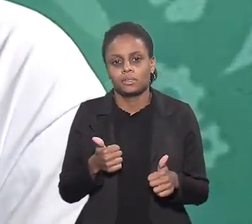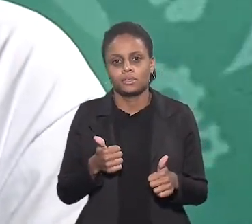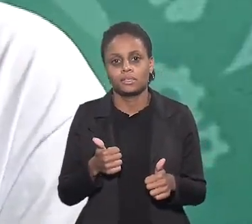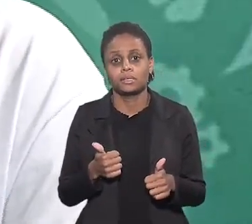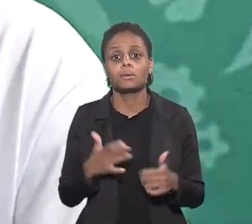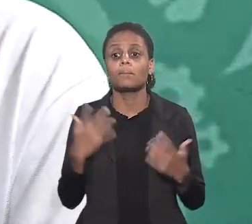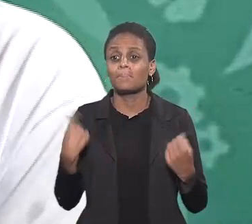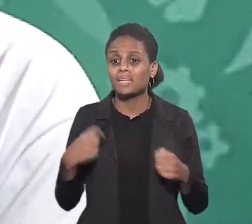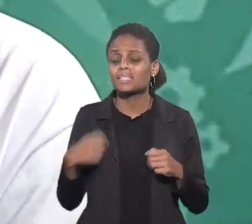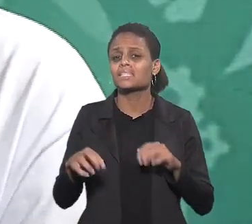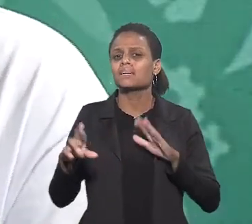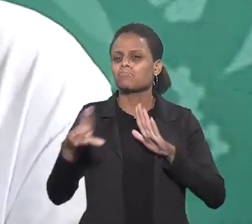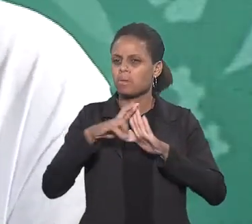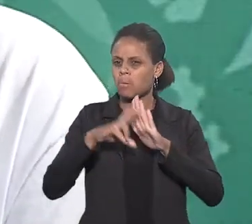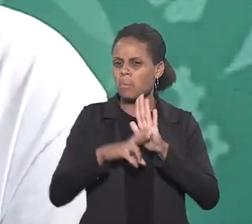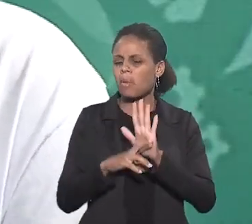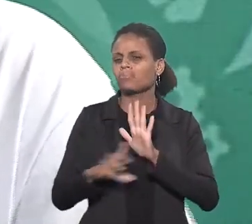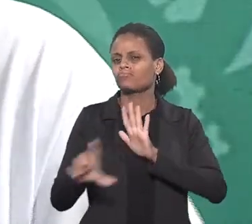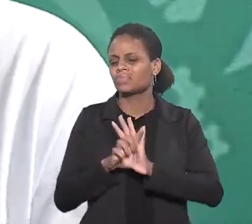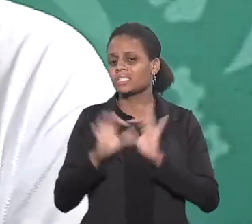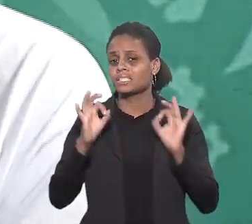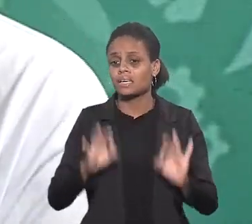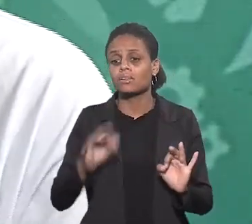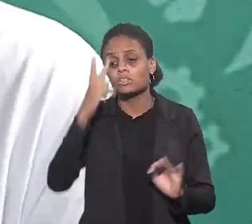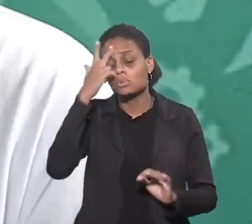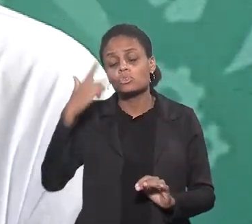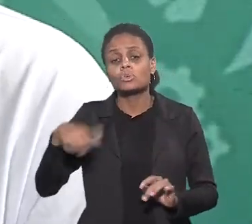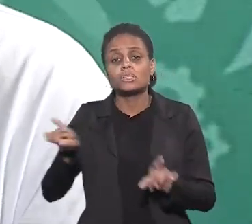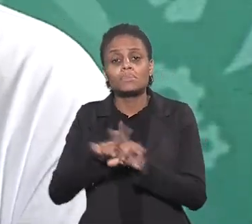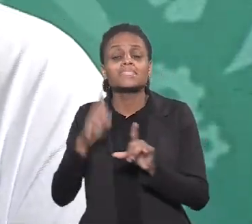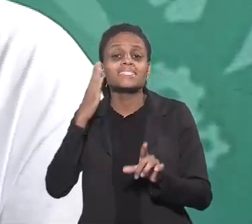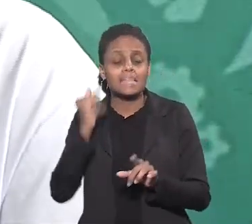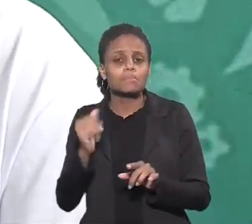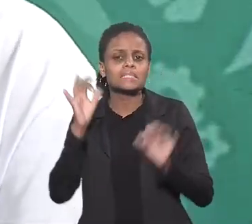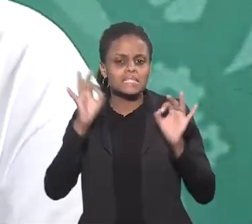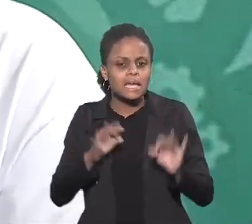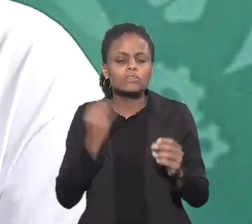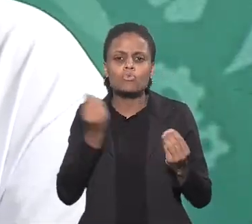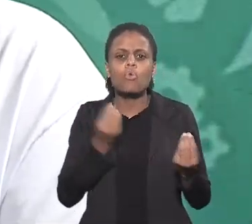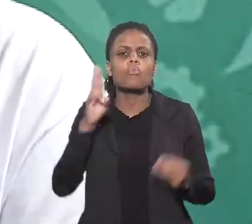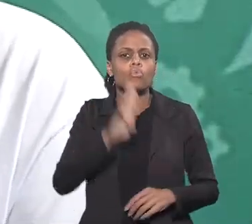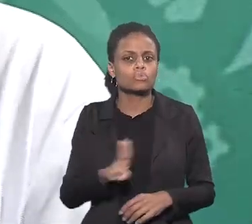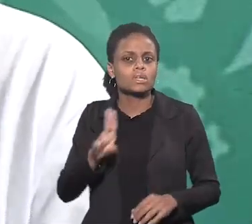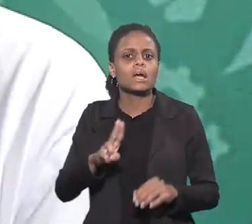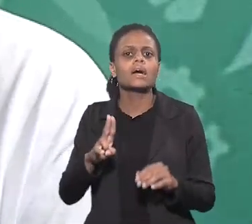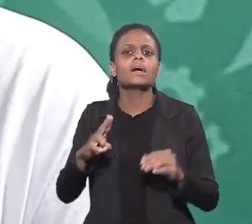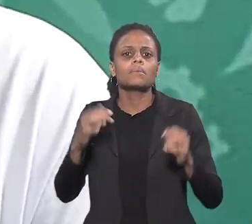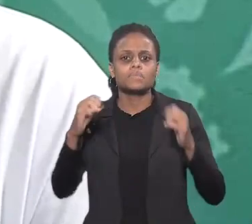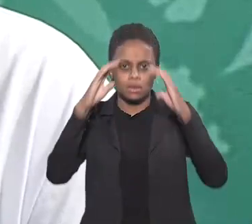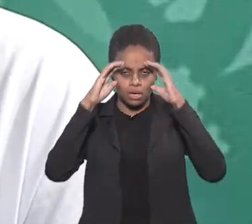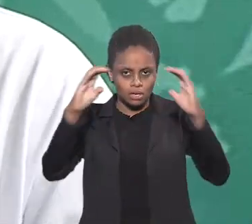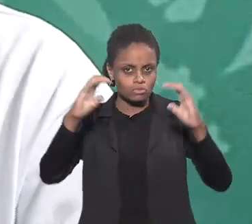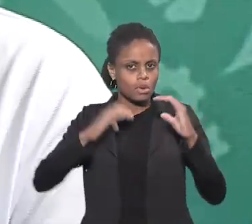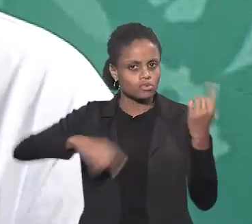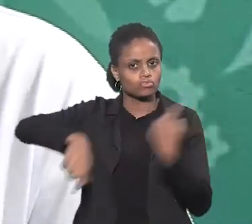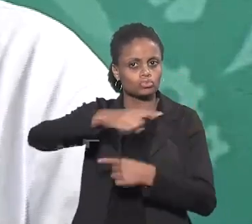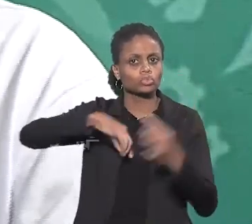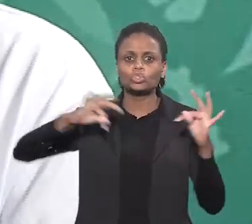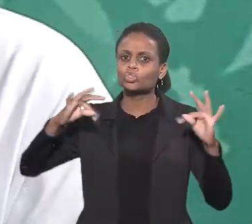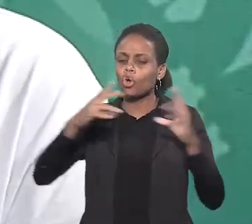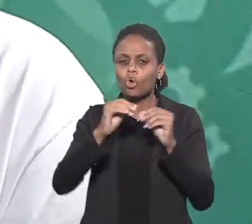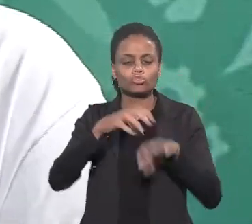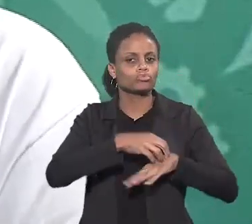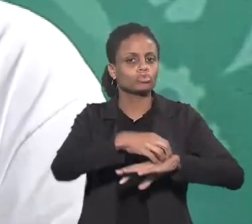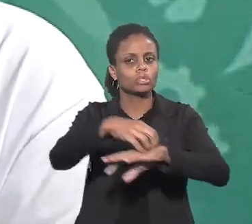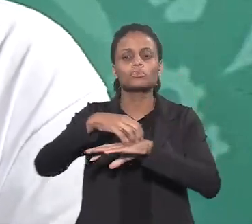desde que seja bem regulamentado e que as pessoas saibam utilizar corretamente. e que haja respeito entre todos os meios